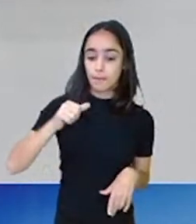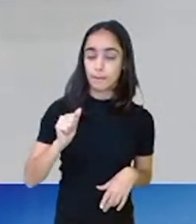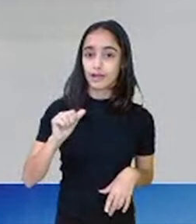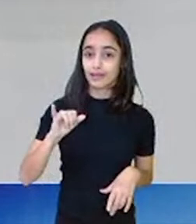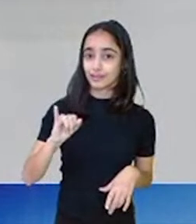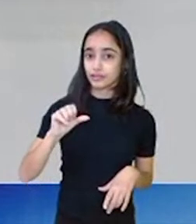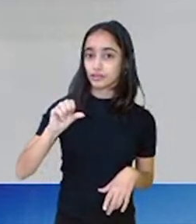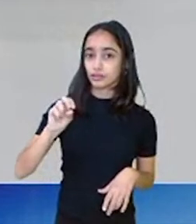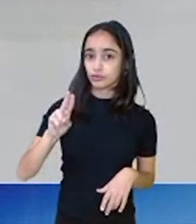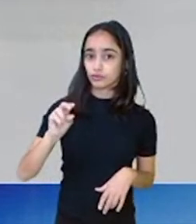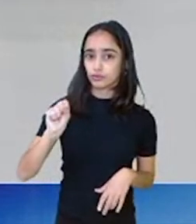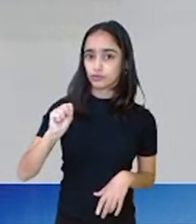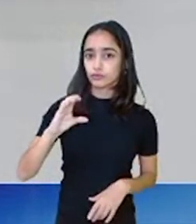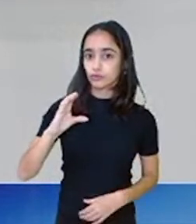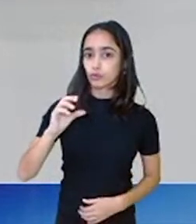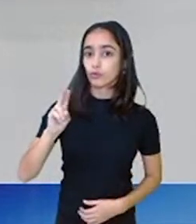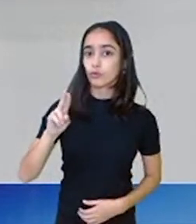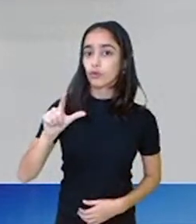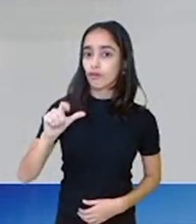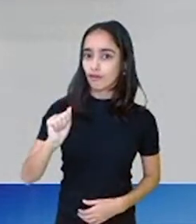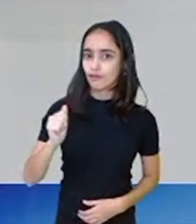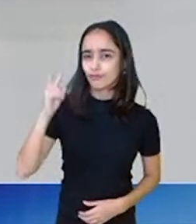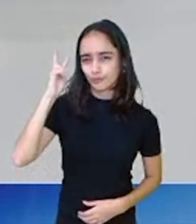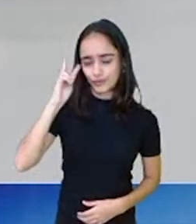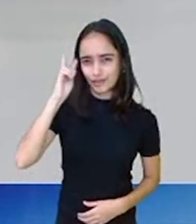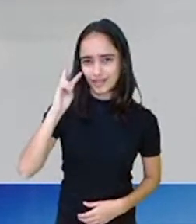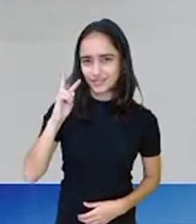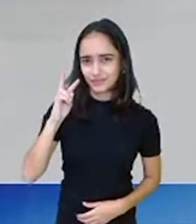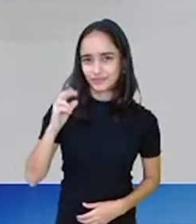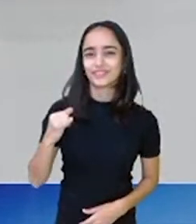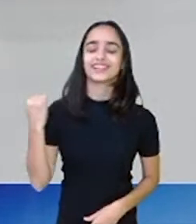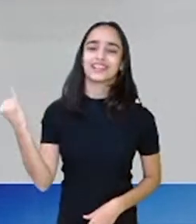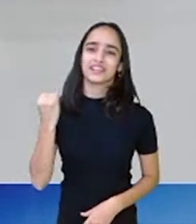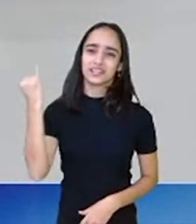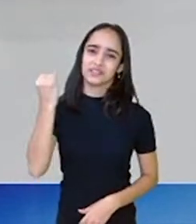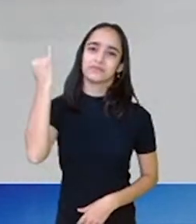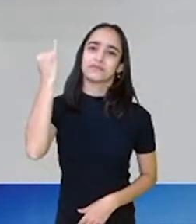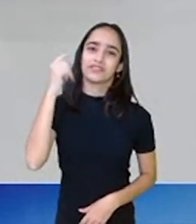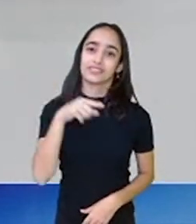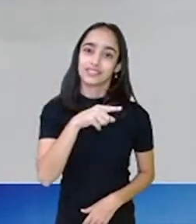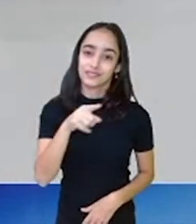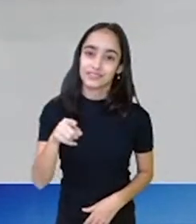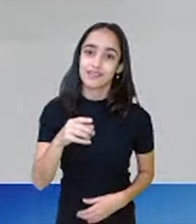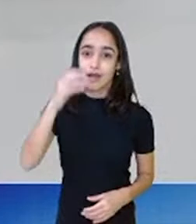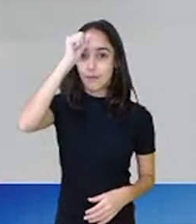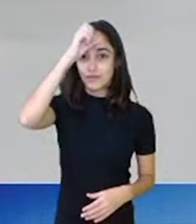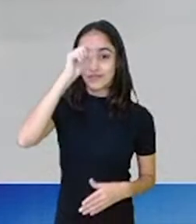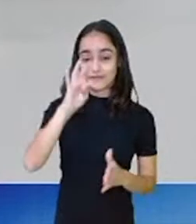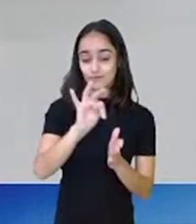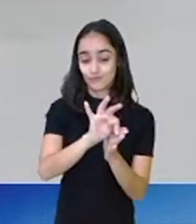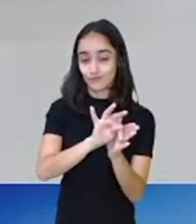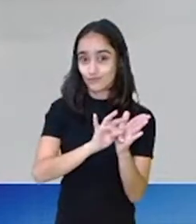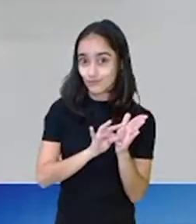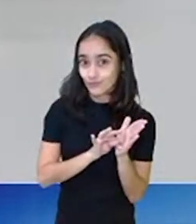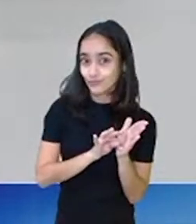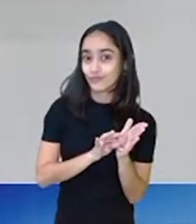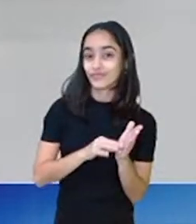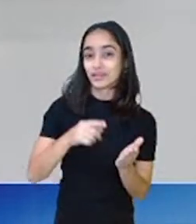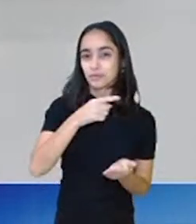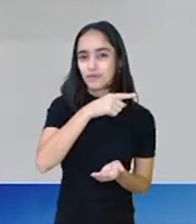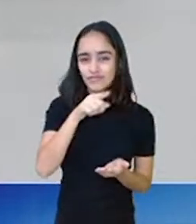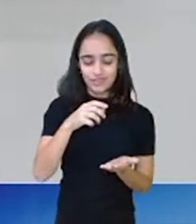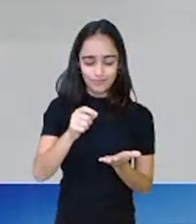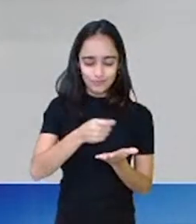é importante na construção aí do seu texto. Para você, escritor, para